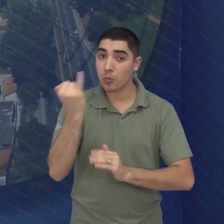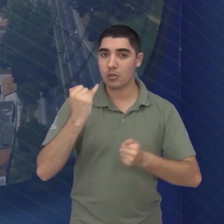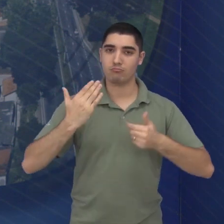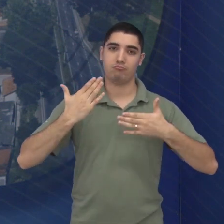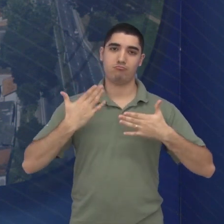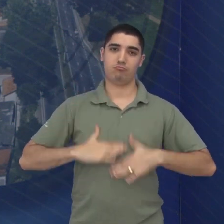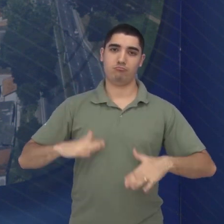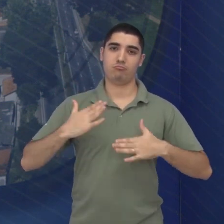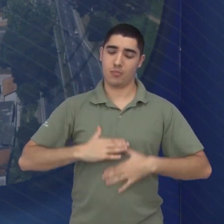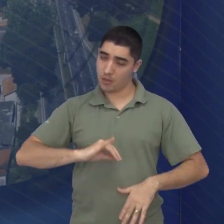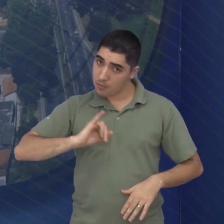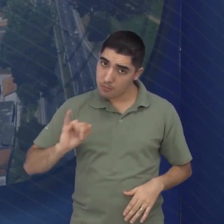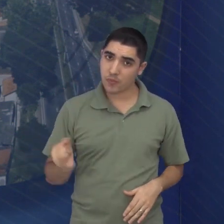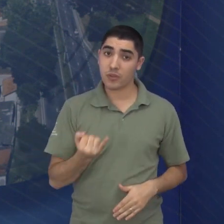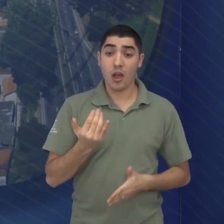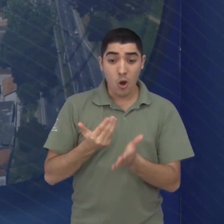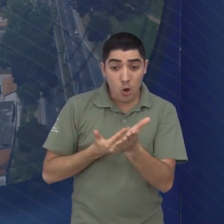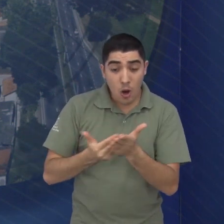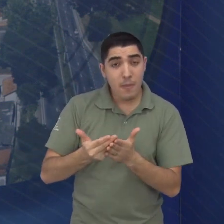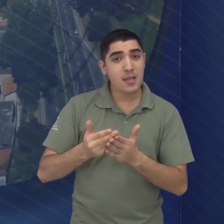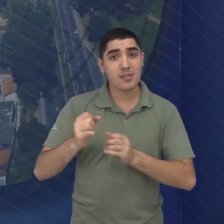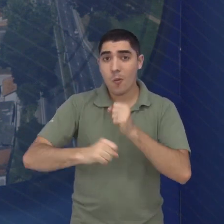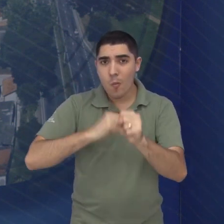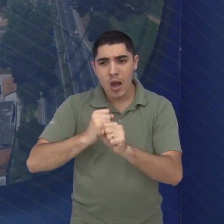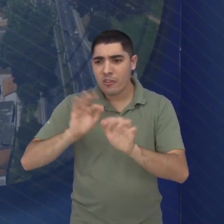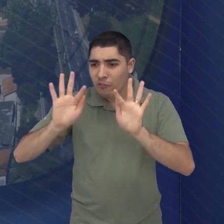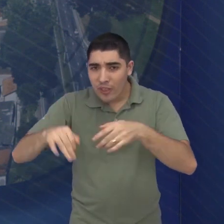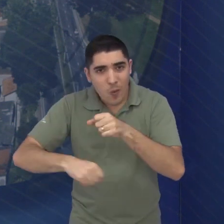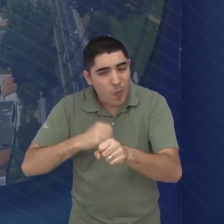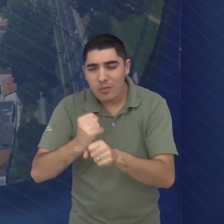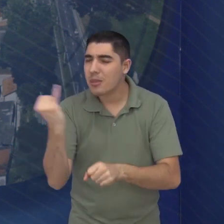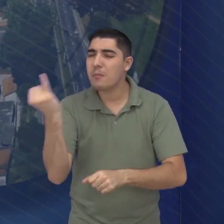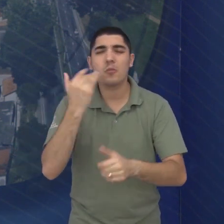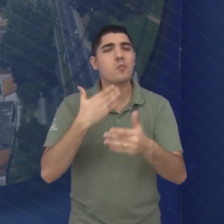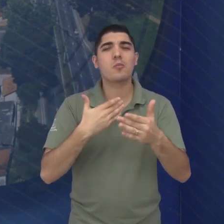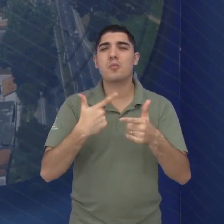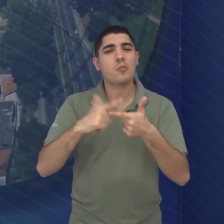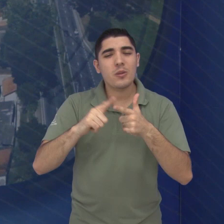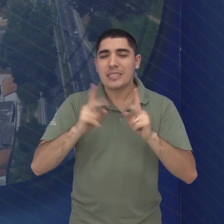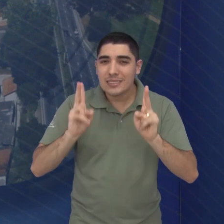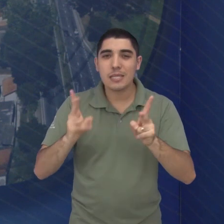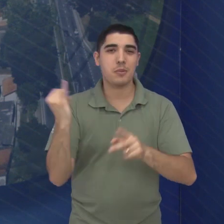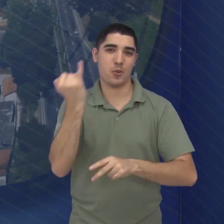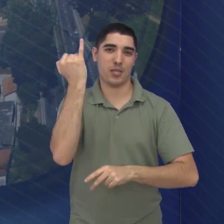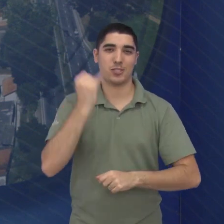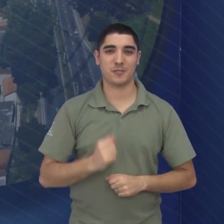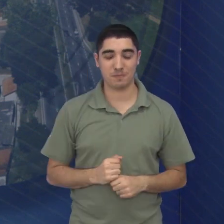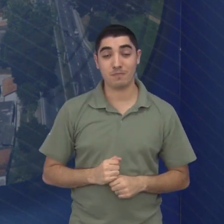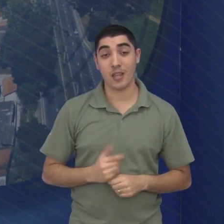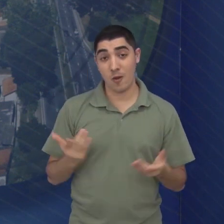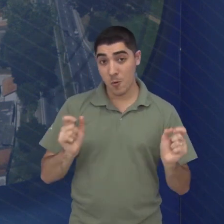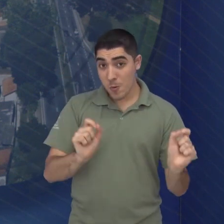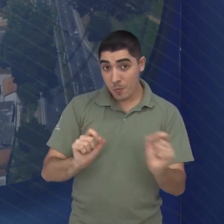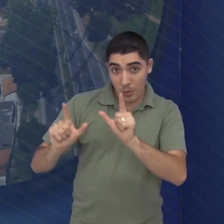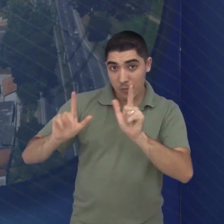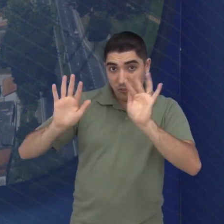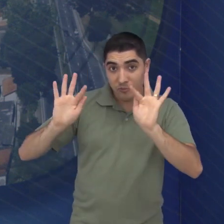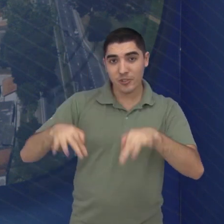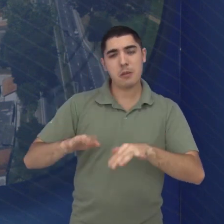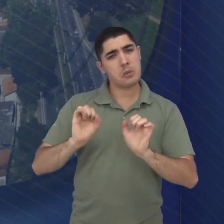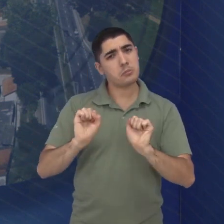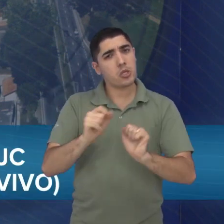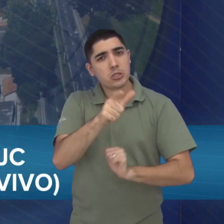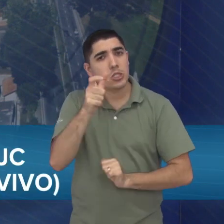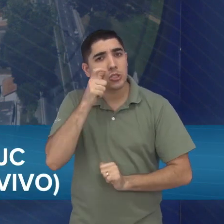esse tempinho para você, começo de ano, fim de ano, não importa o período. É isso, o Diálogos da Cidade fica por aqui, mas vocês podem nos acompanhar